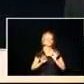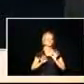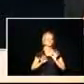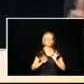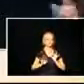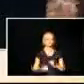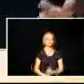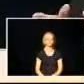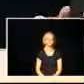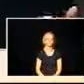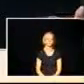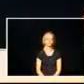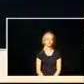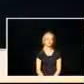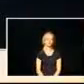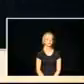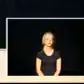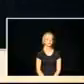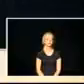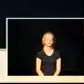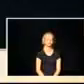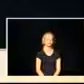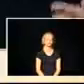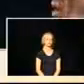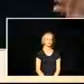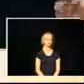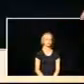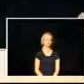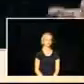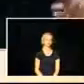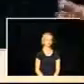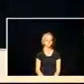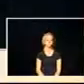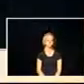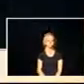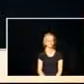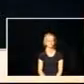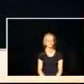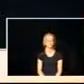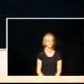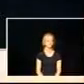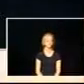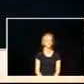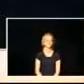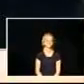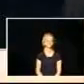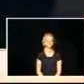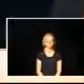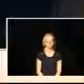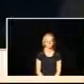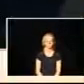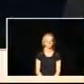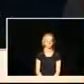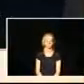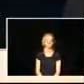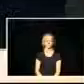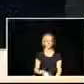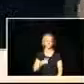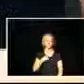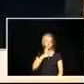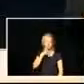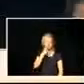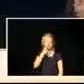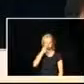E ele me procurou e eu falei assim, ó, pode confirmar lá que esse projeto